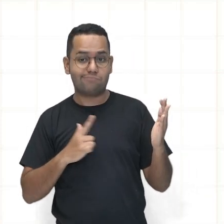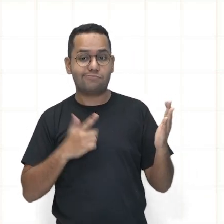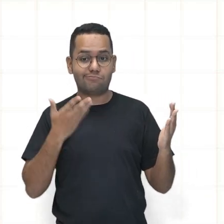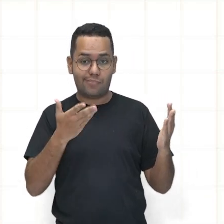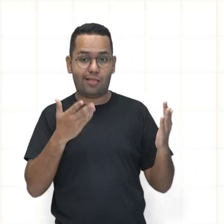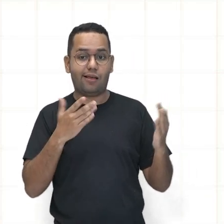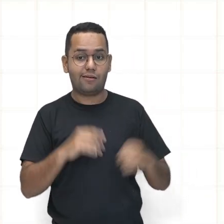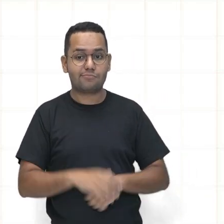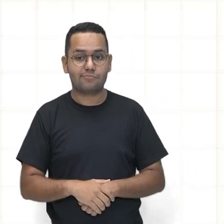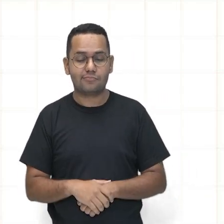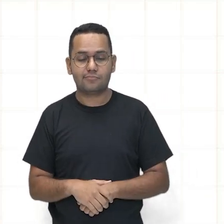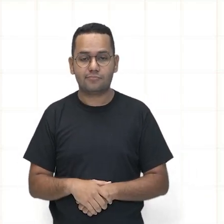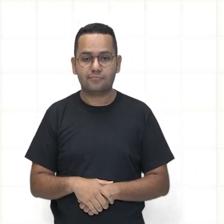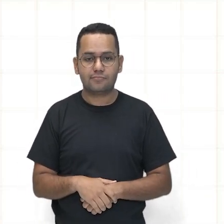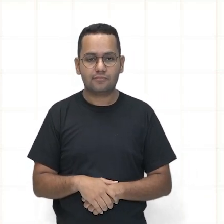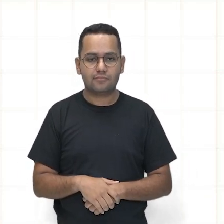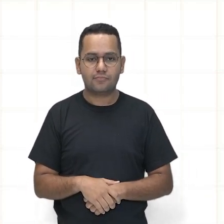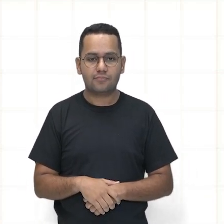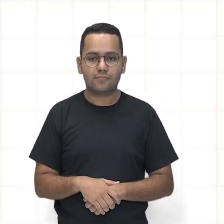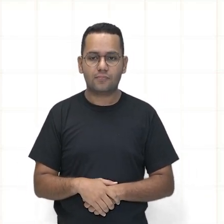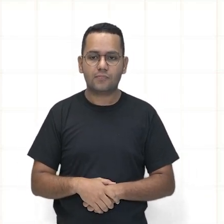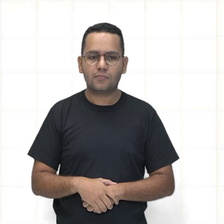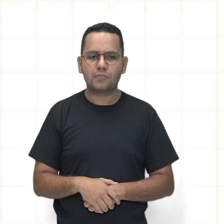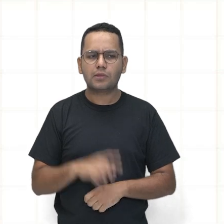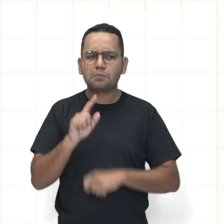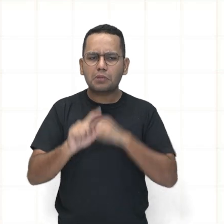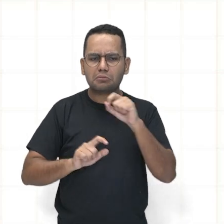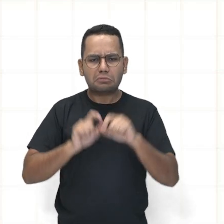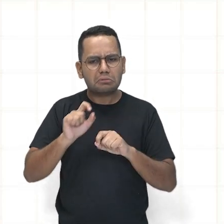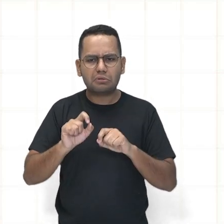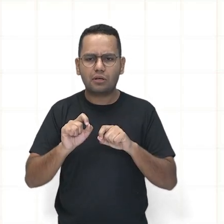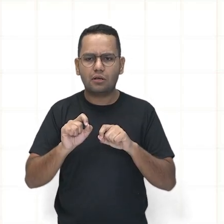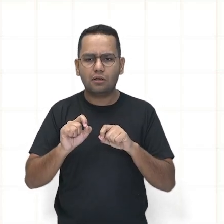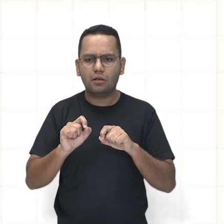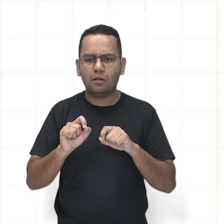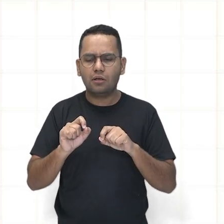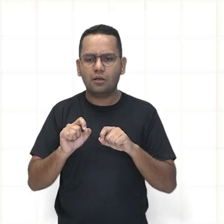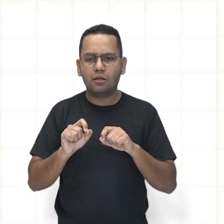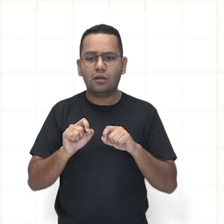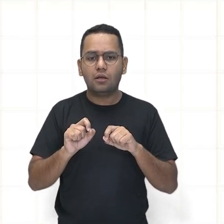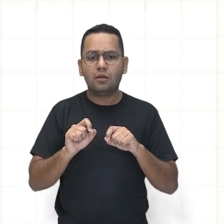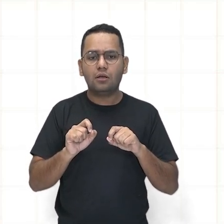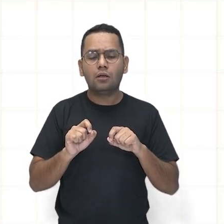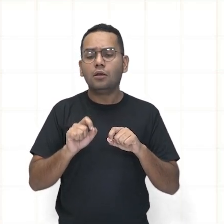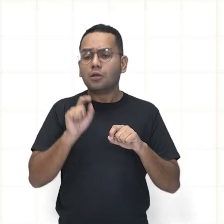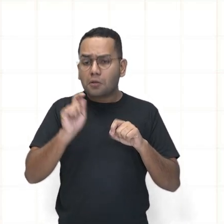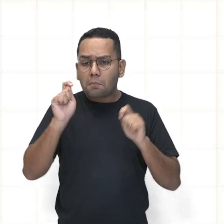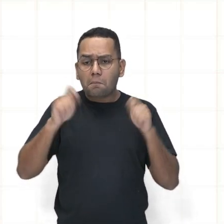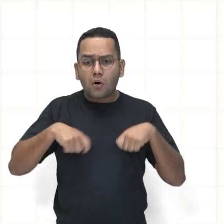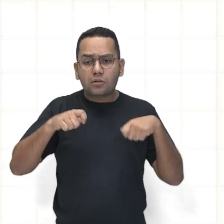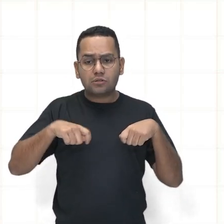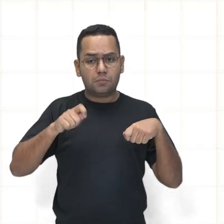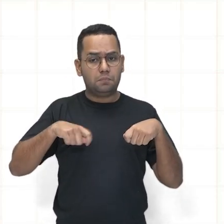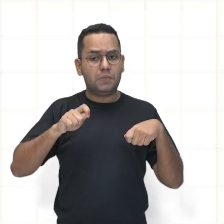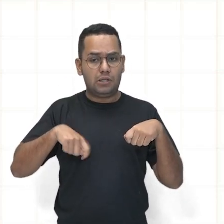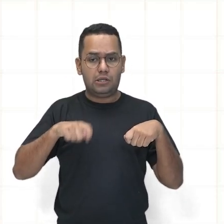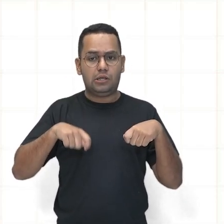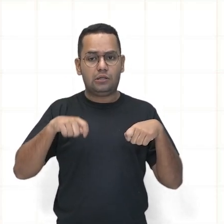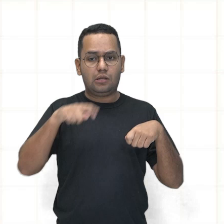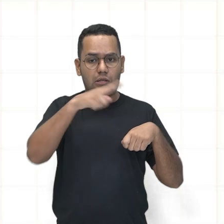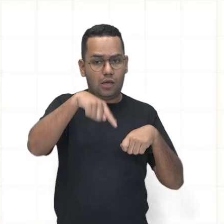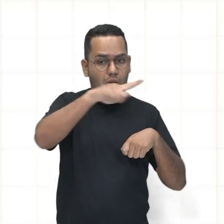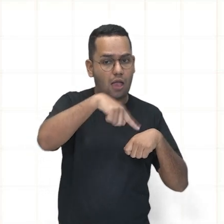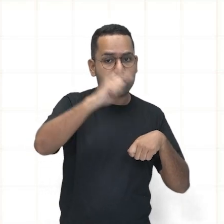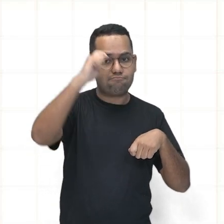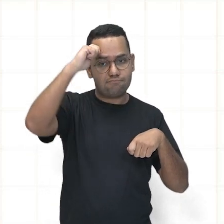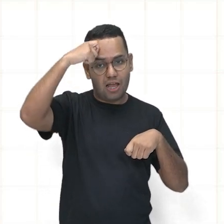pouco antes ou um pouco depois, que era justamente aquelas leis que vai começar a dar uma margem para que os negros eles comecem a